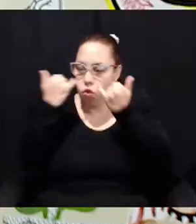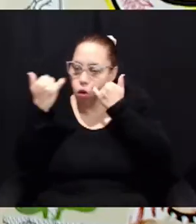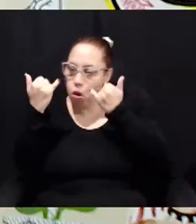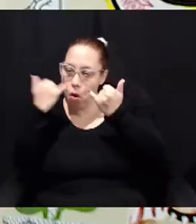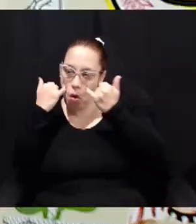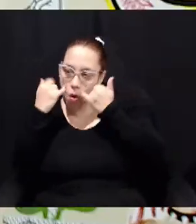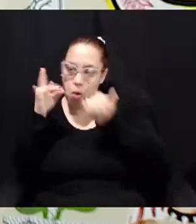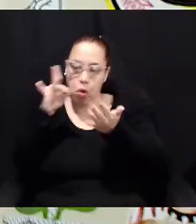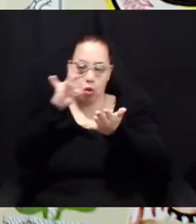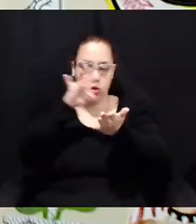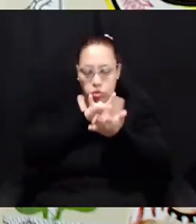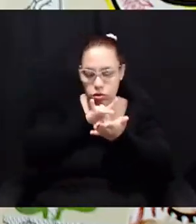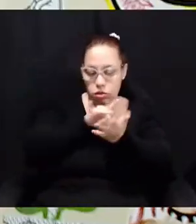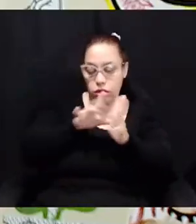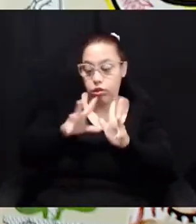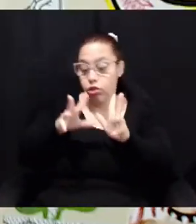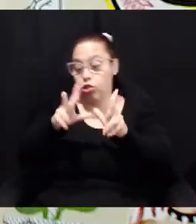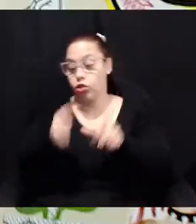tudo mais. A gente